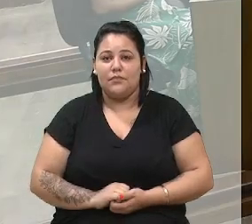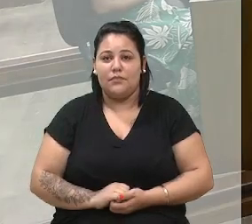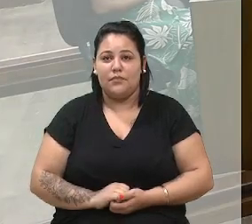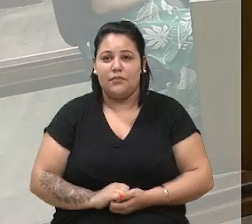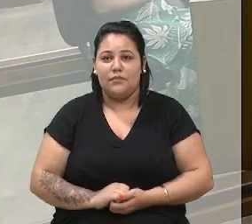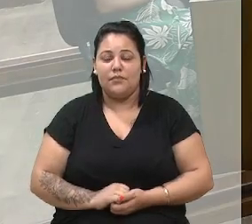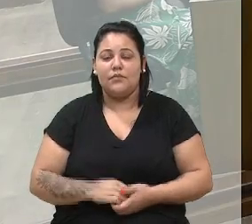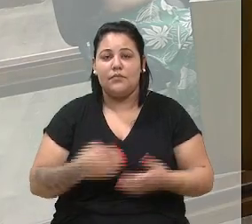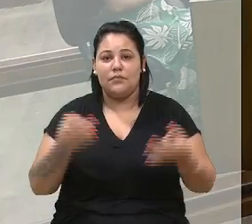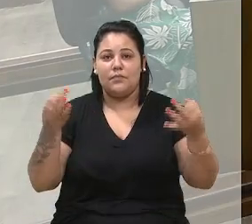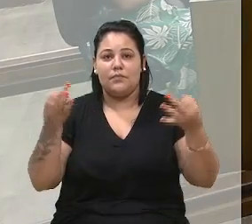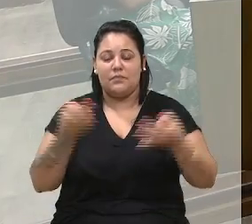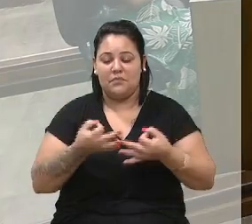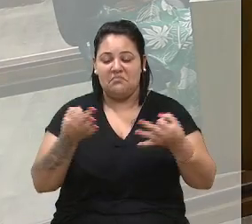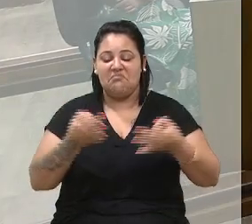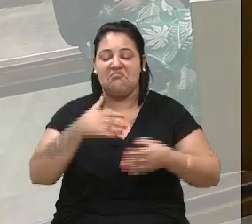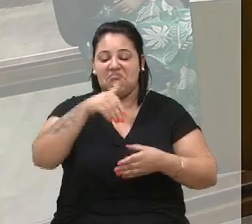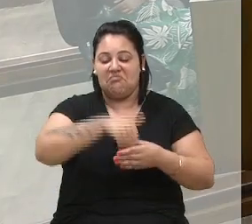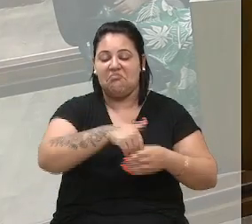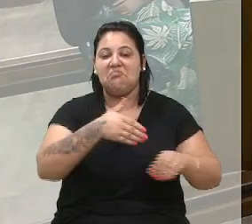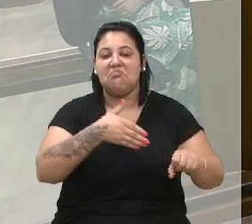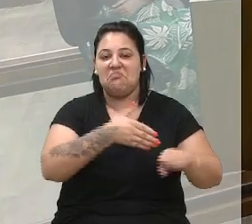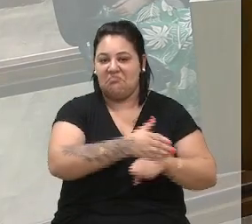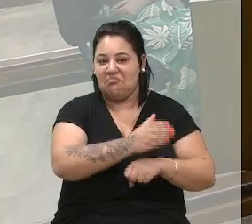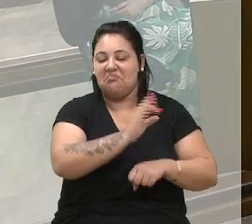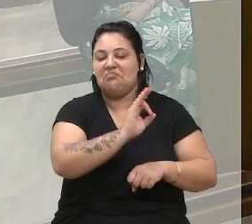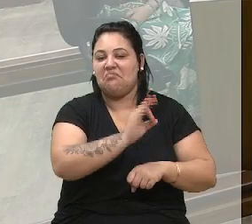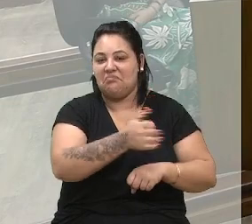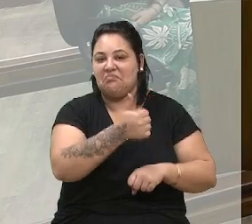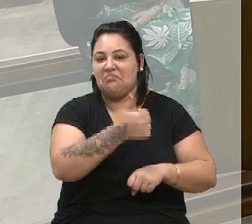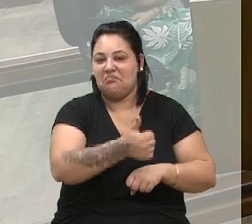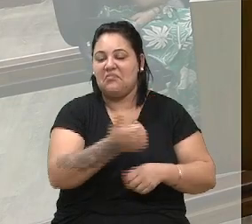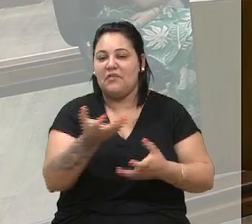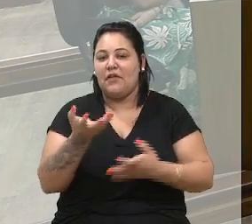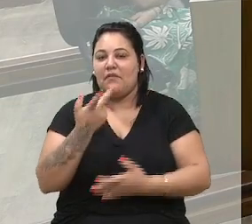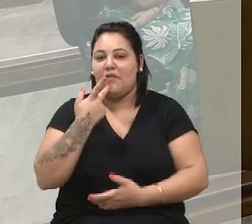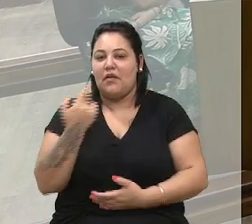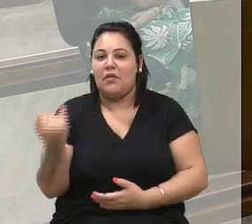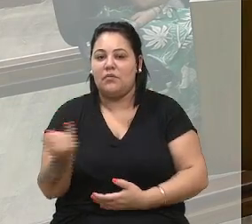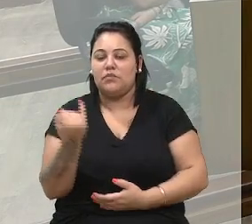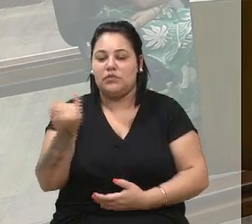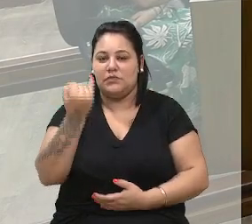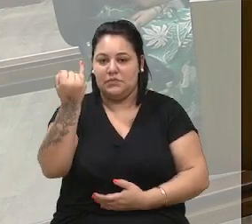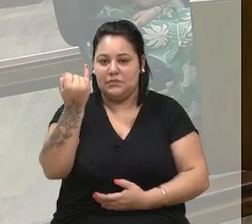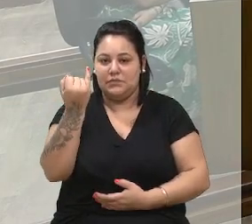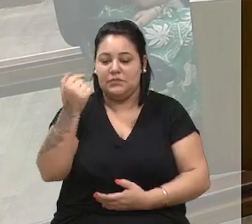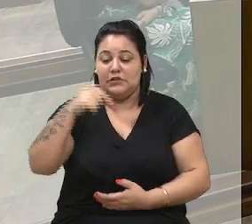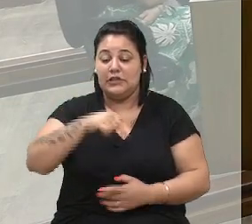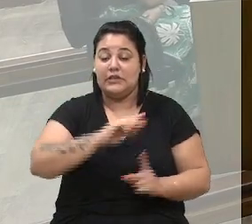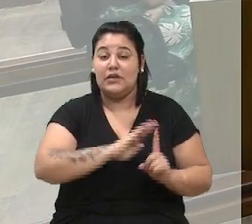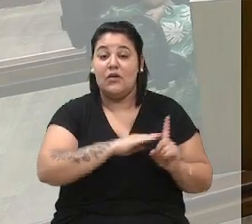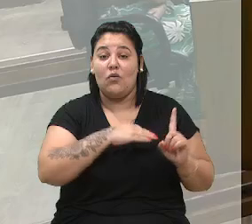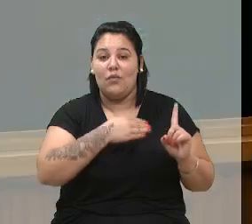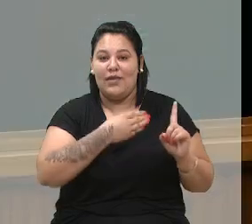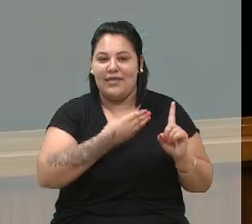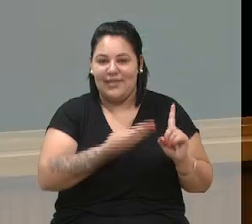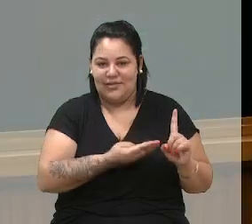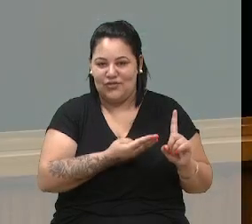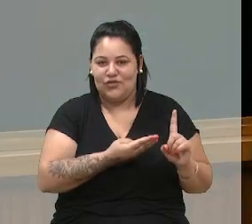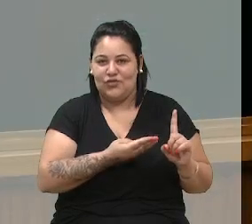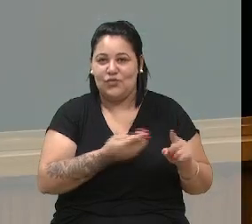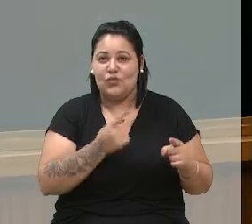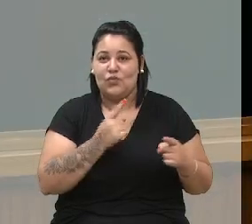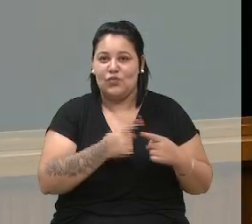Com certeza, né, votarei favorável, mas quero ressaltar aqui a importância dessa homenagem em função